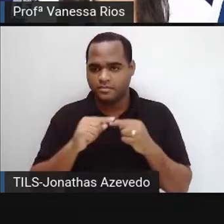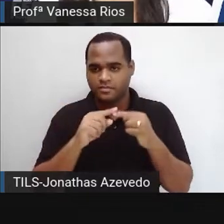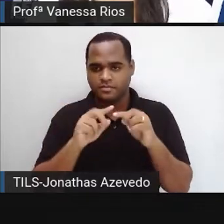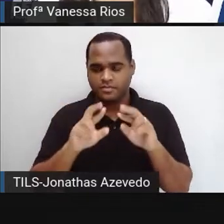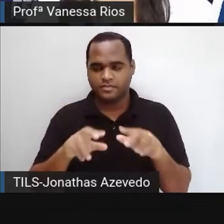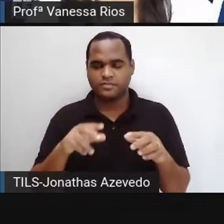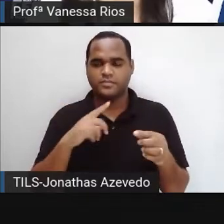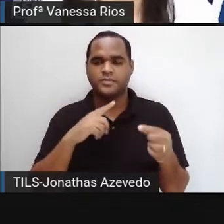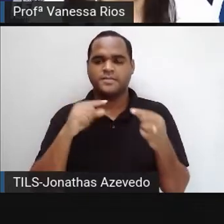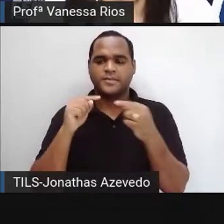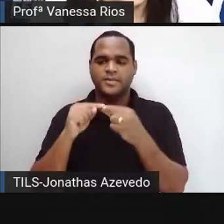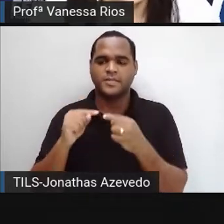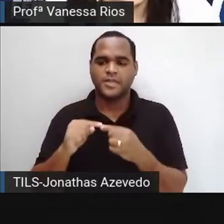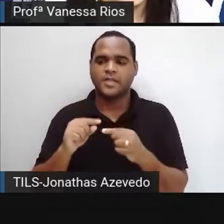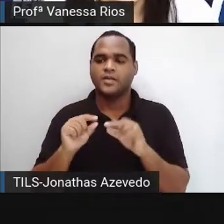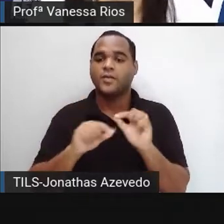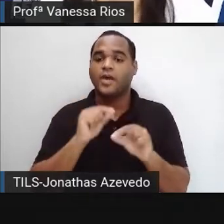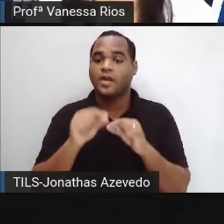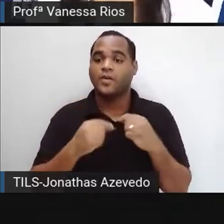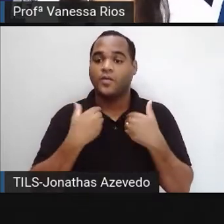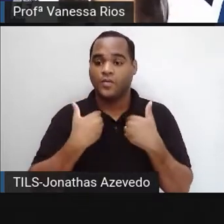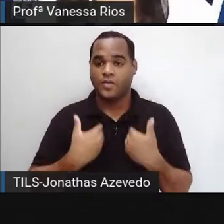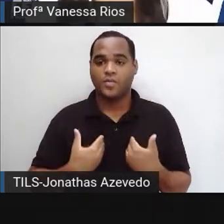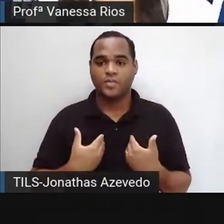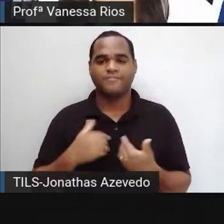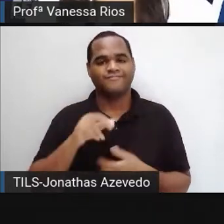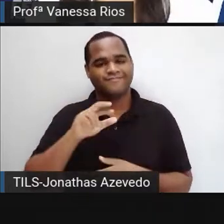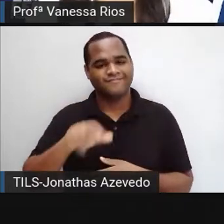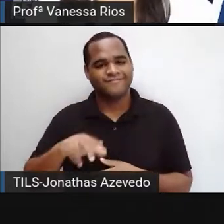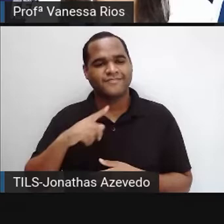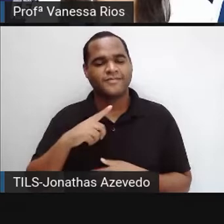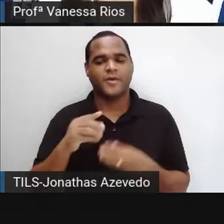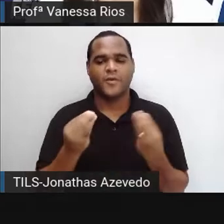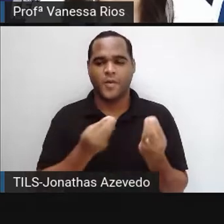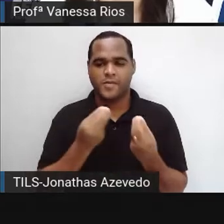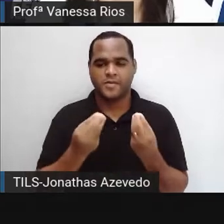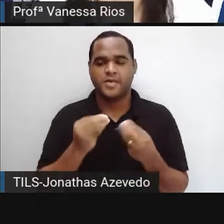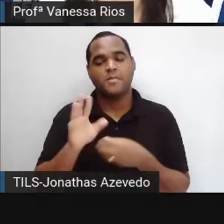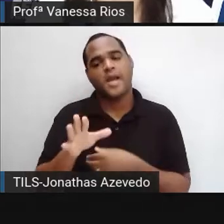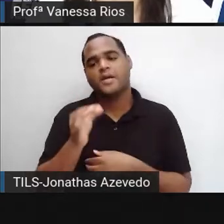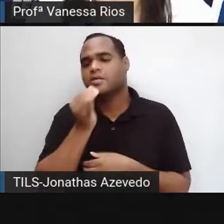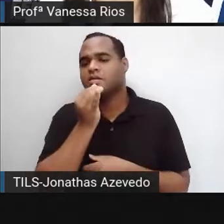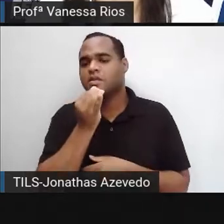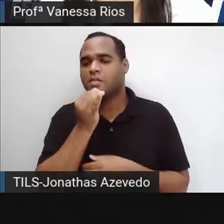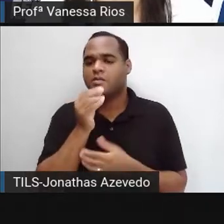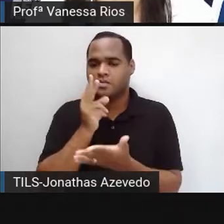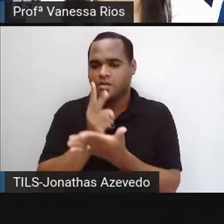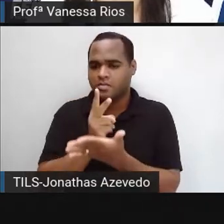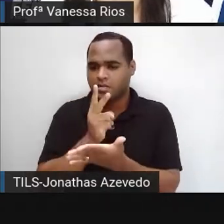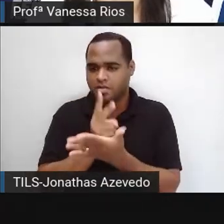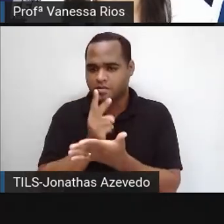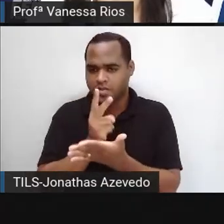se expressar aí através da tosse, mas não é algo que a gente vai estar produzindo o tempo inteiro.